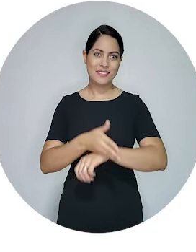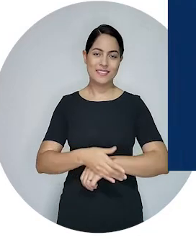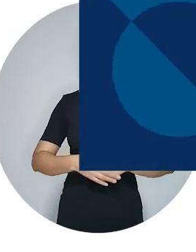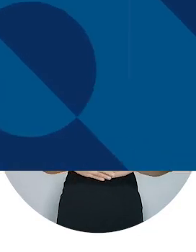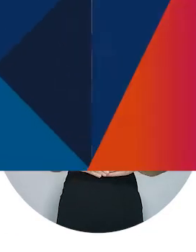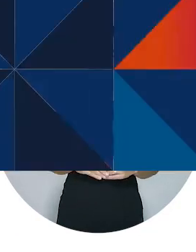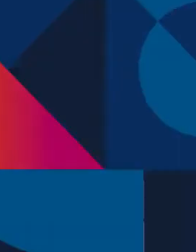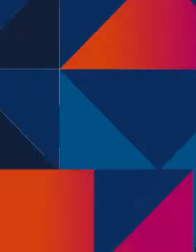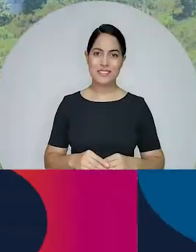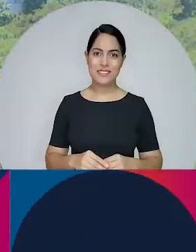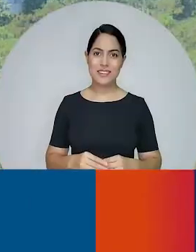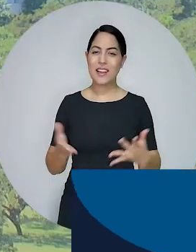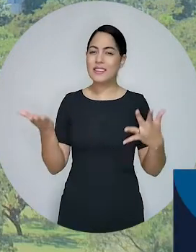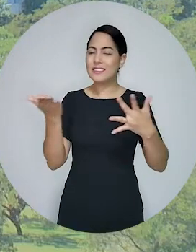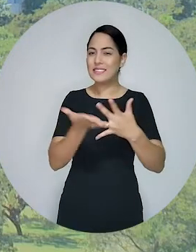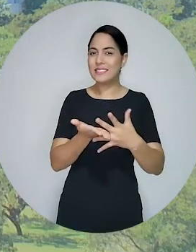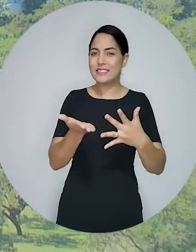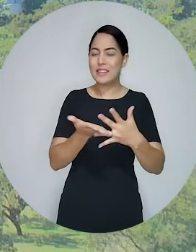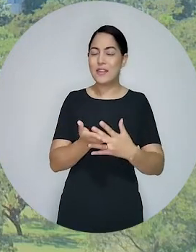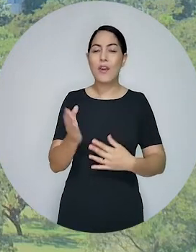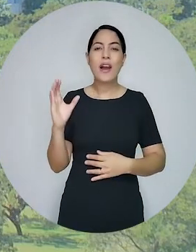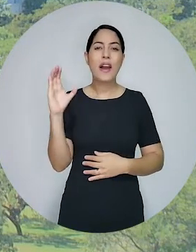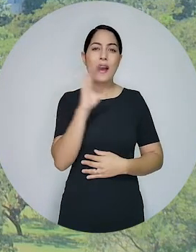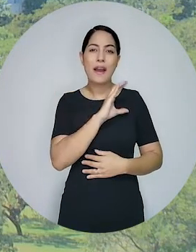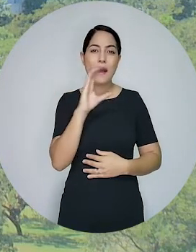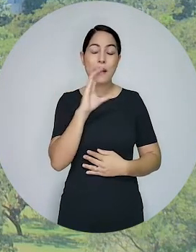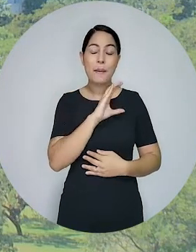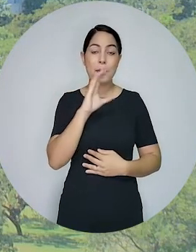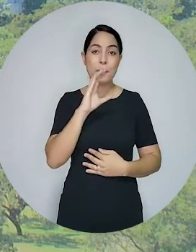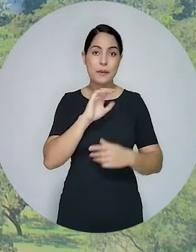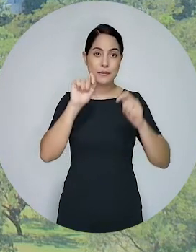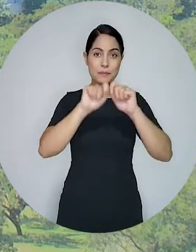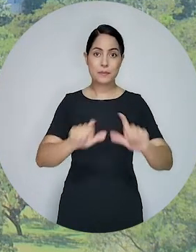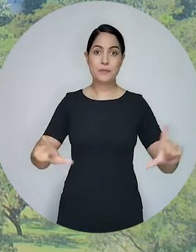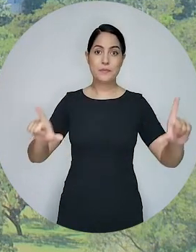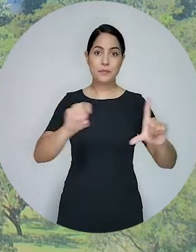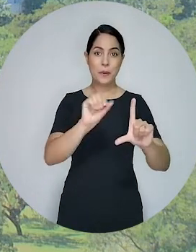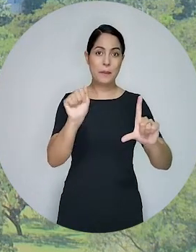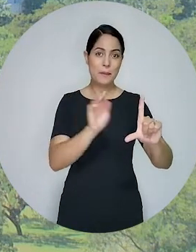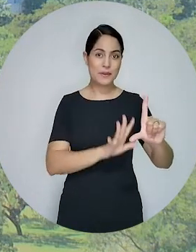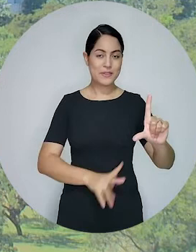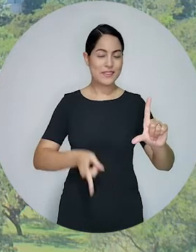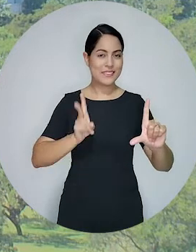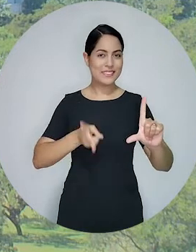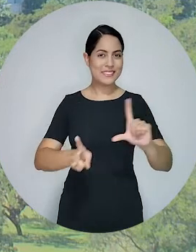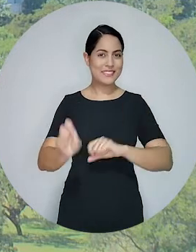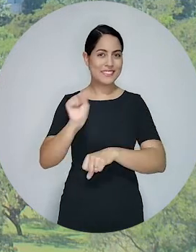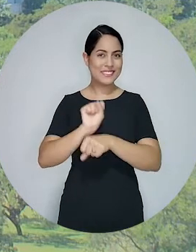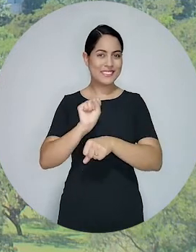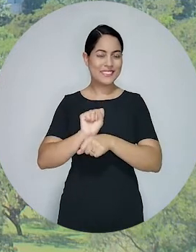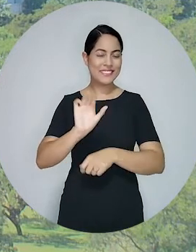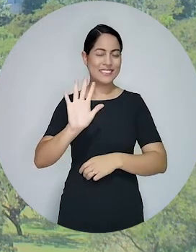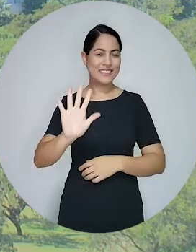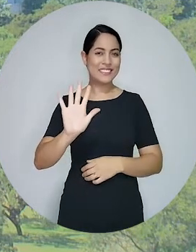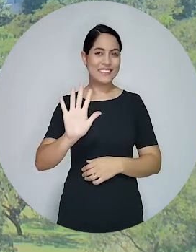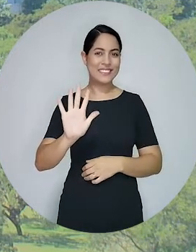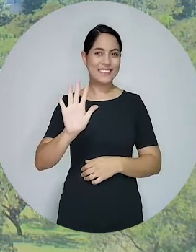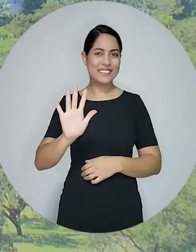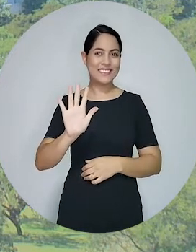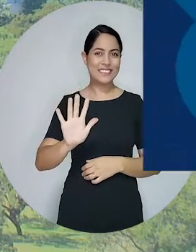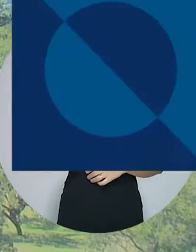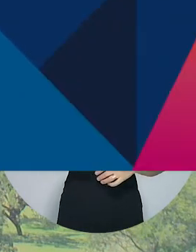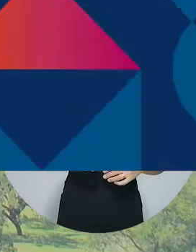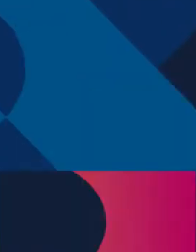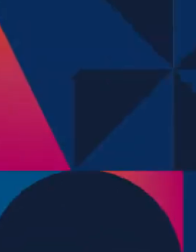oab.org.br. Agora nós vamos para um rápido intervalo e voltamos na sequência com mais OAB Nacional. Não saia